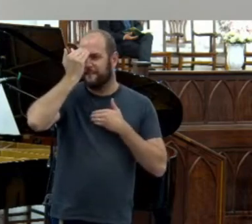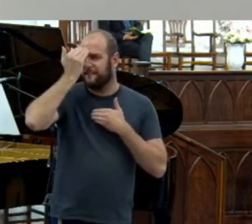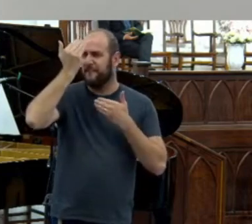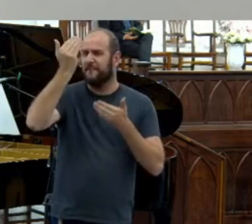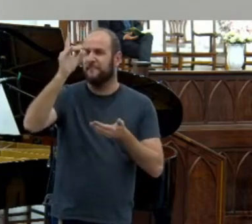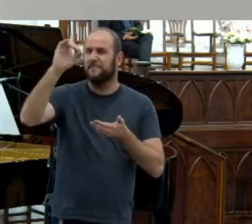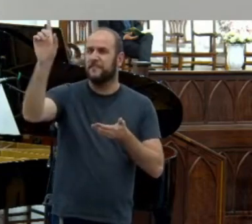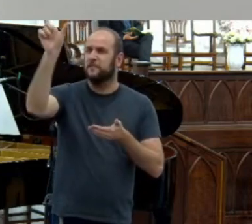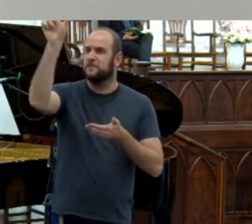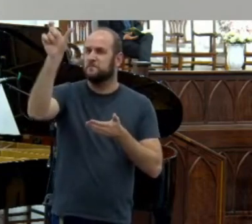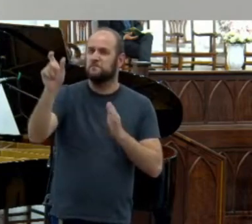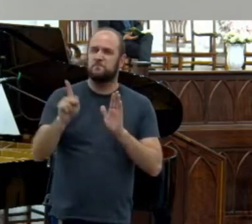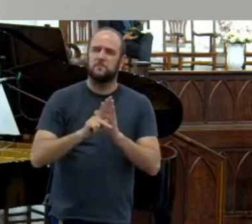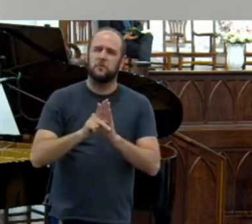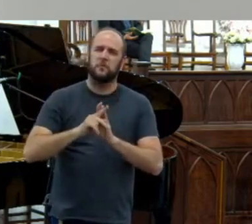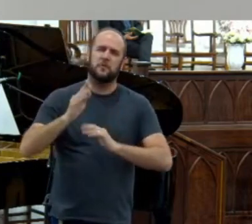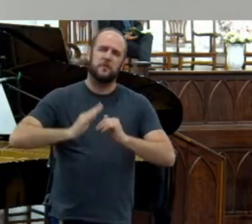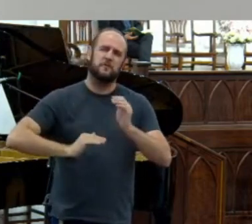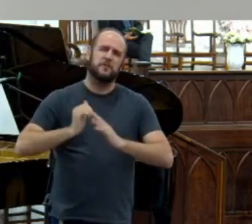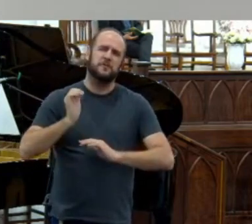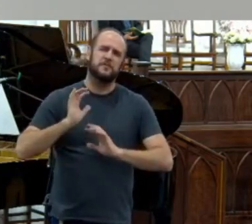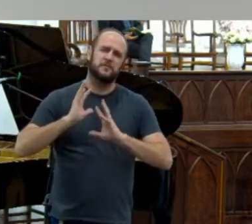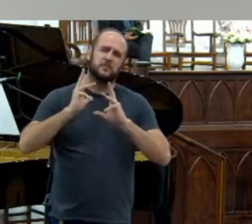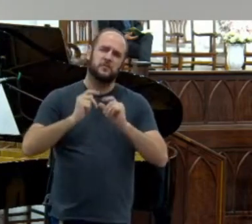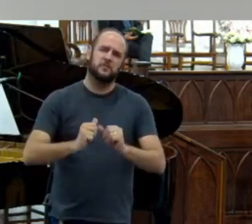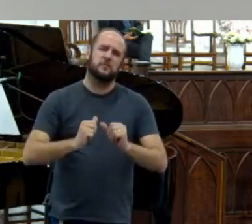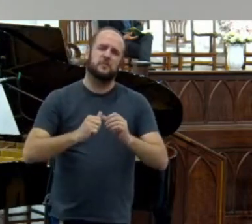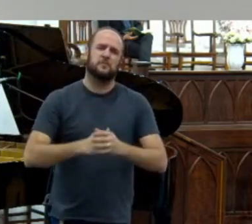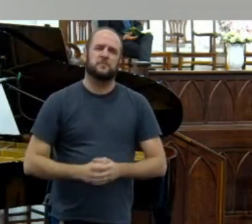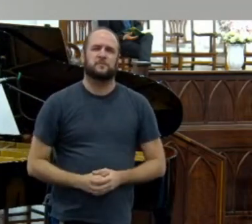ele é, pelo que ele faz.